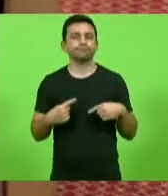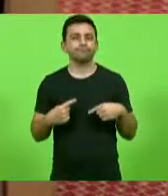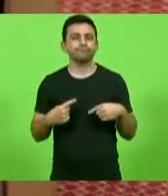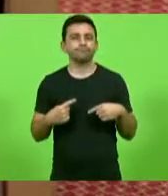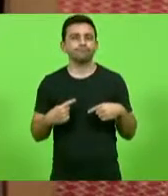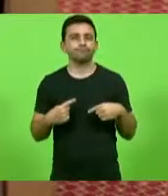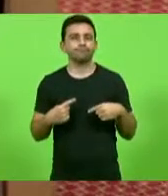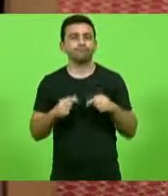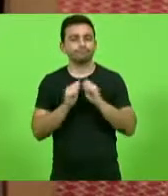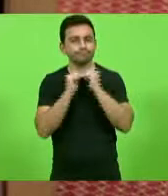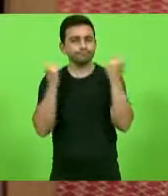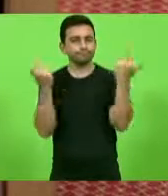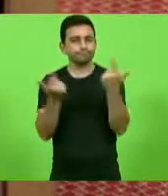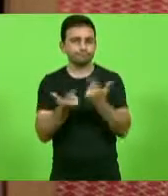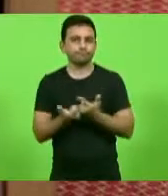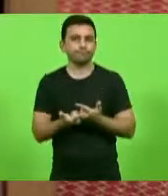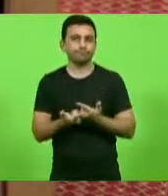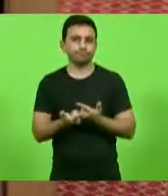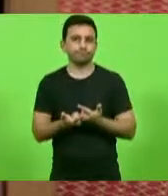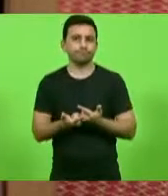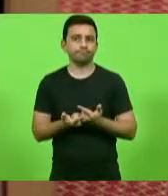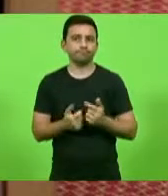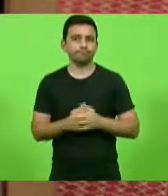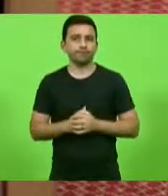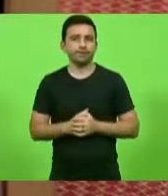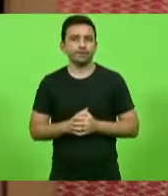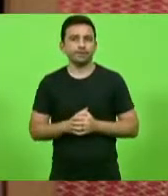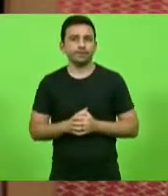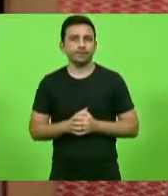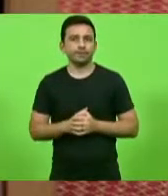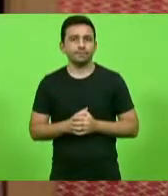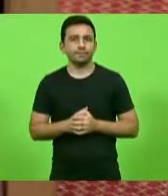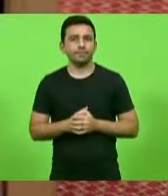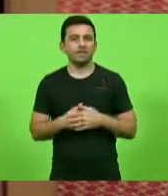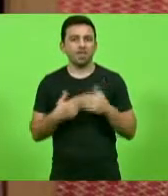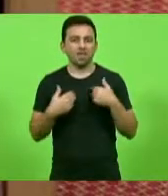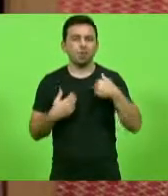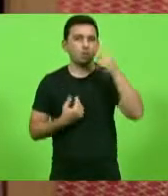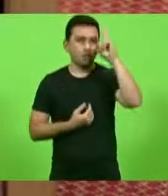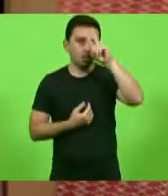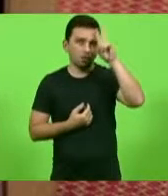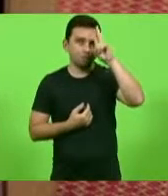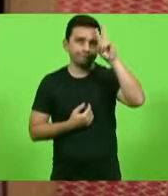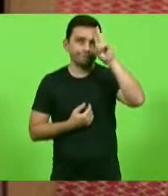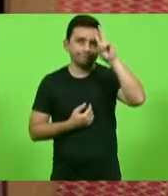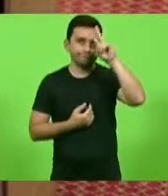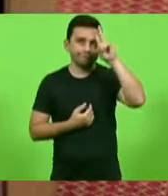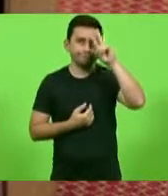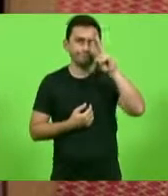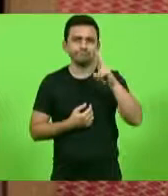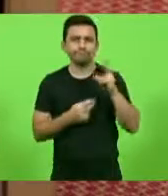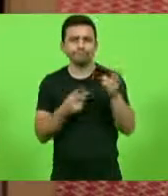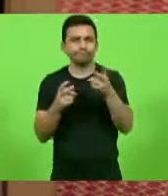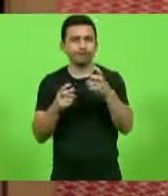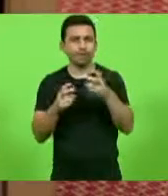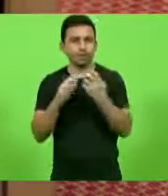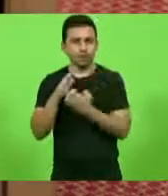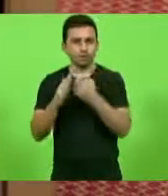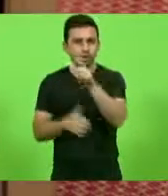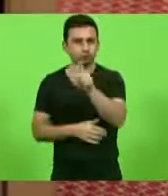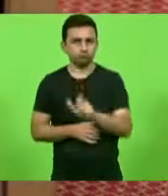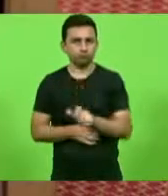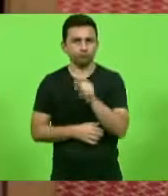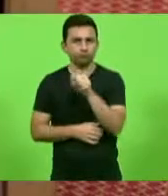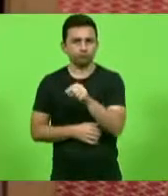a Assembleia Legislativa. Eu tenho lembrança, sim, de ver um empresário, deputado